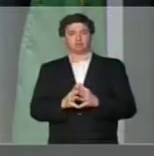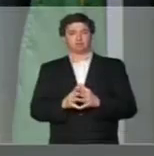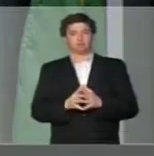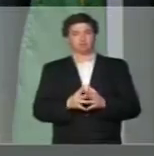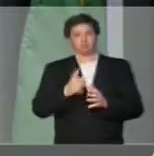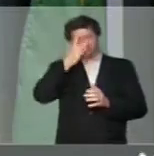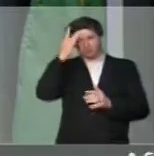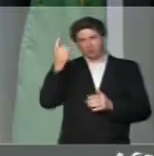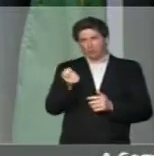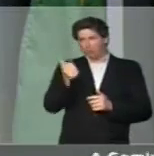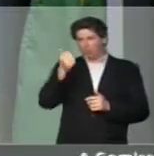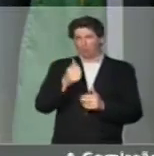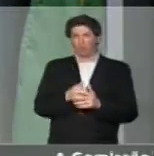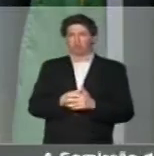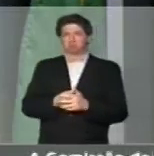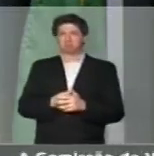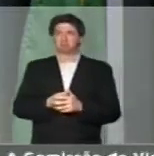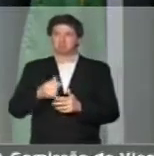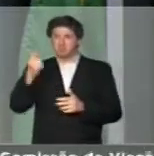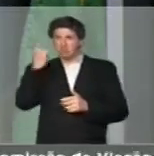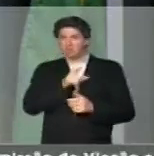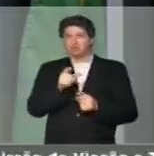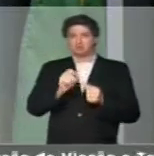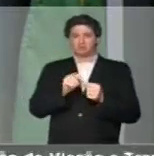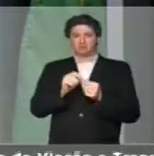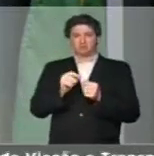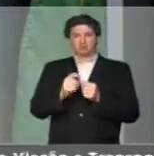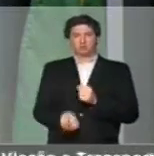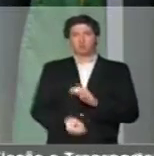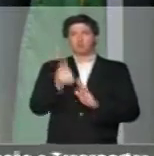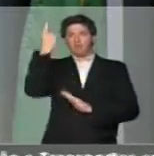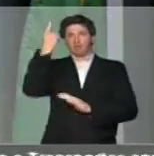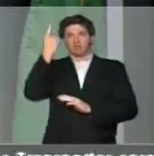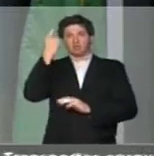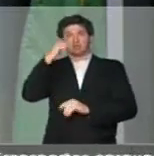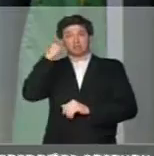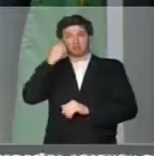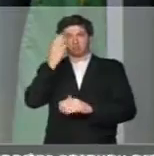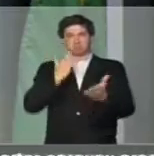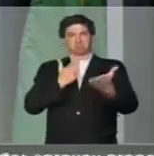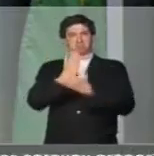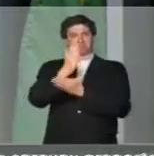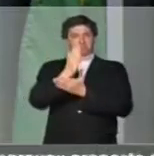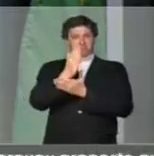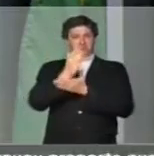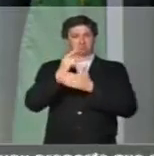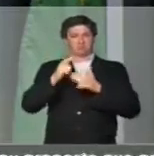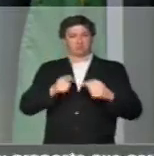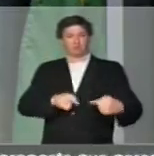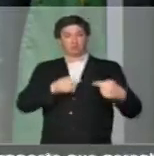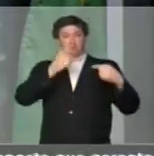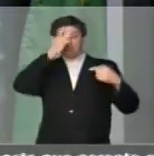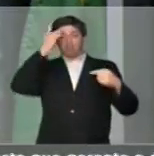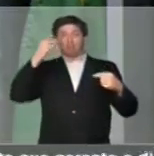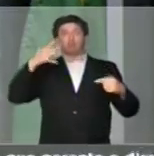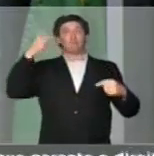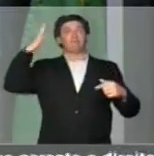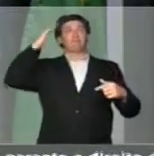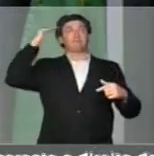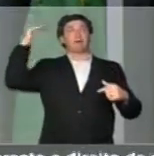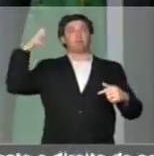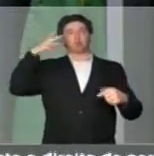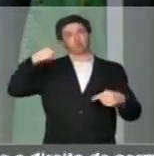Poucas pessoas conseguem fazer uma candidatura a senador, enfrentando um ícone da